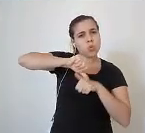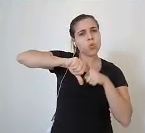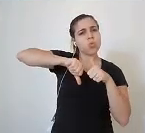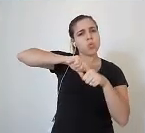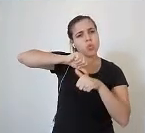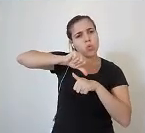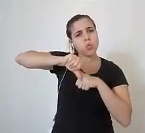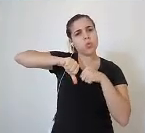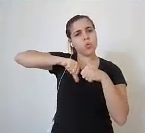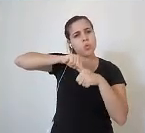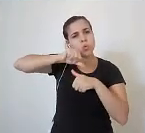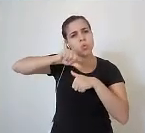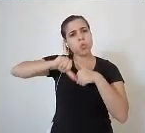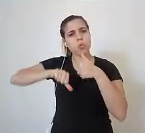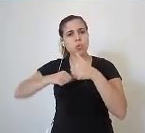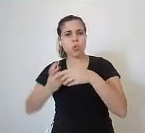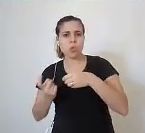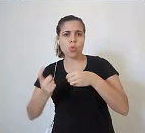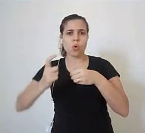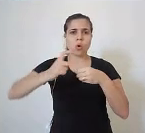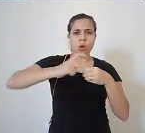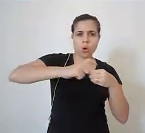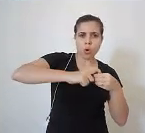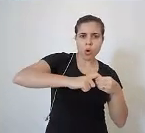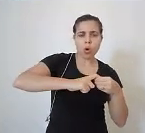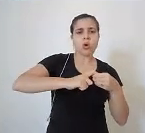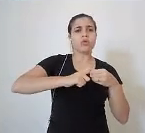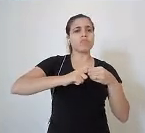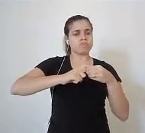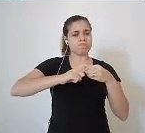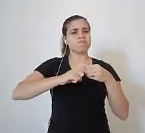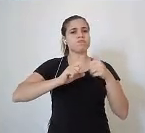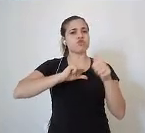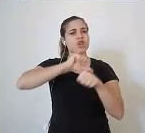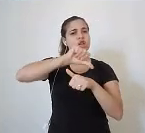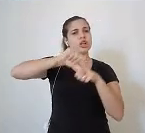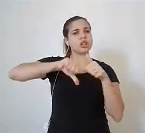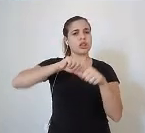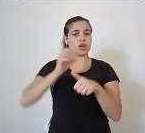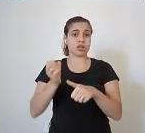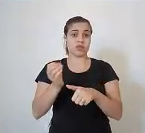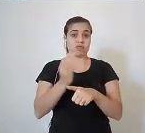né? Um processo de reciclagem dessa matéria orgânica, de